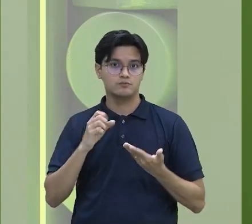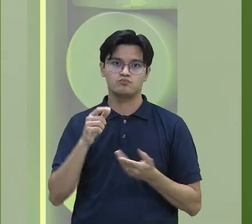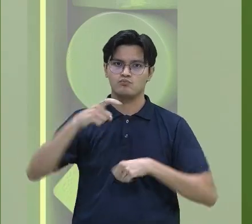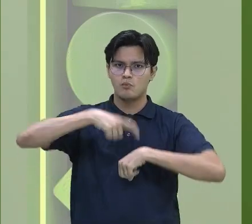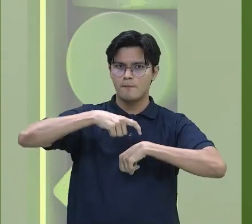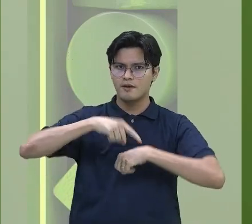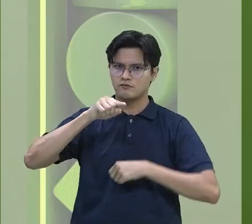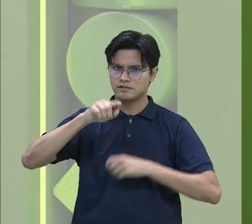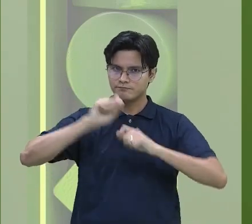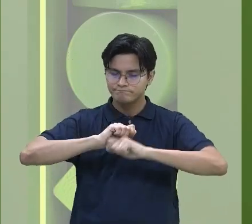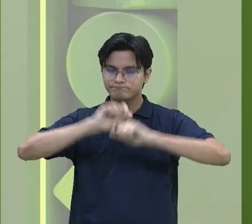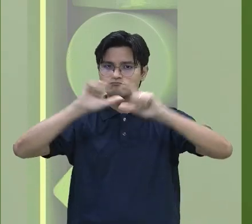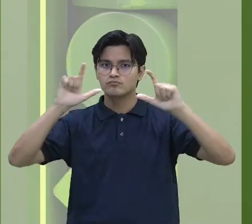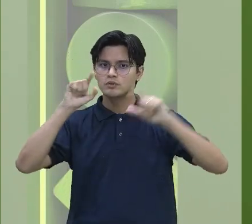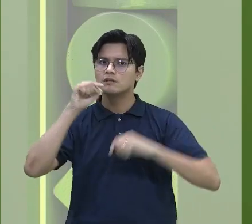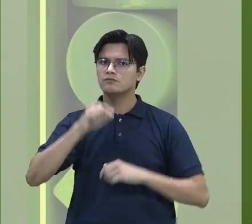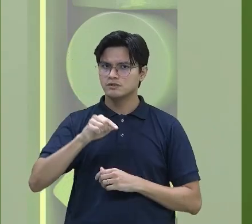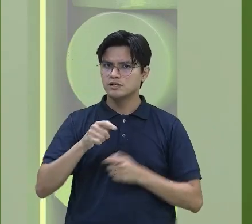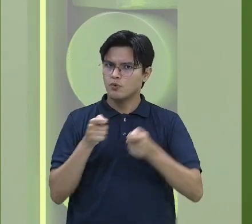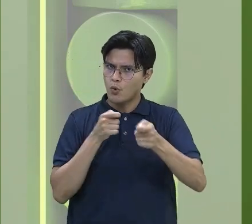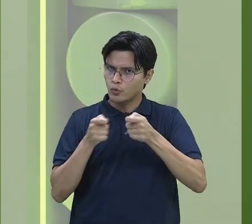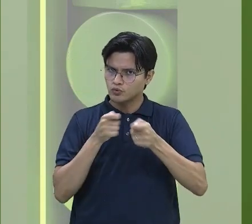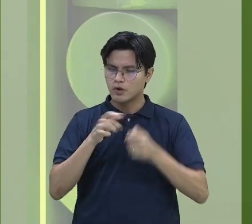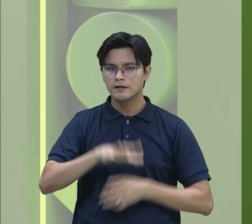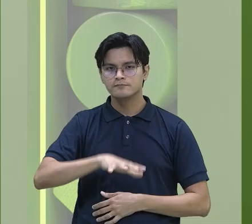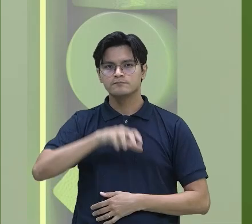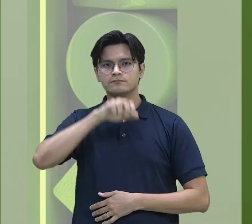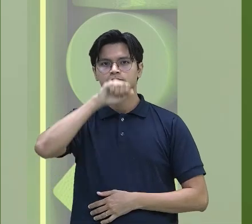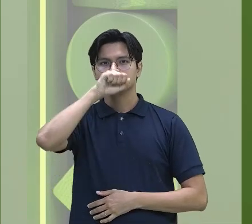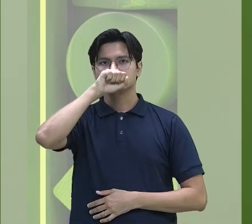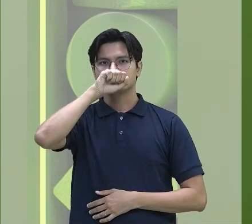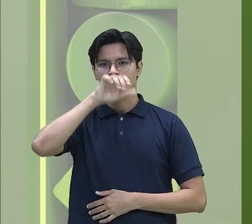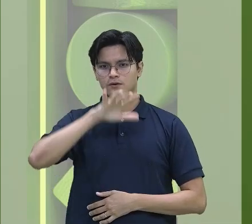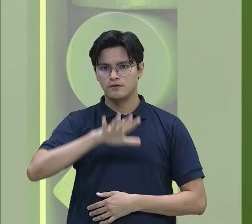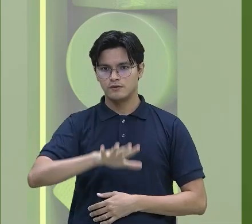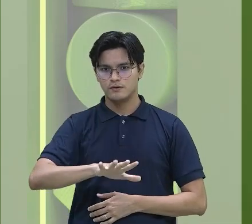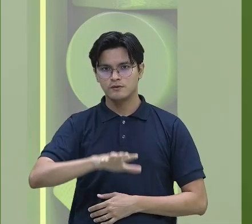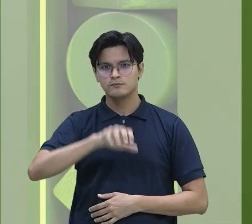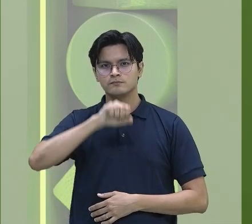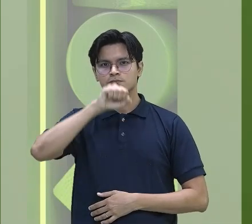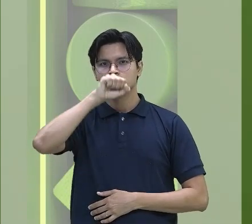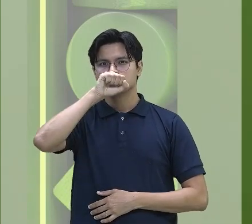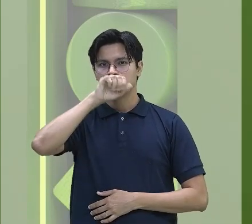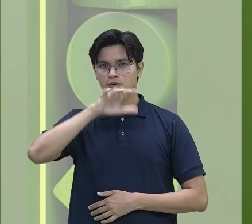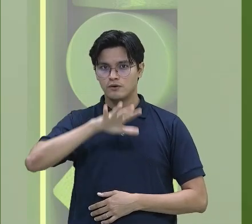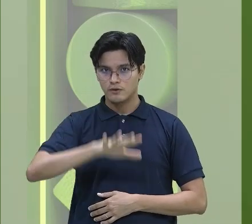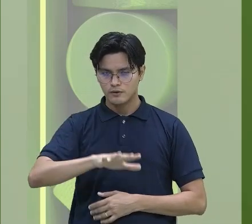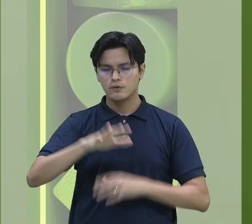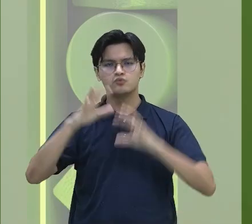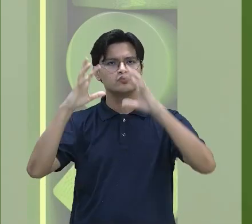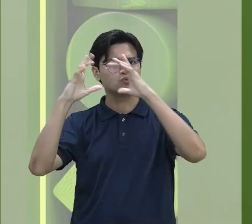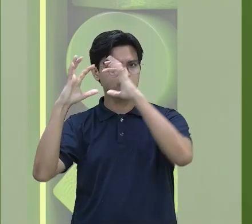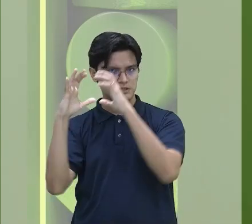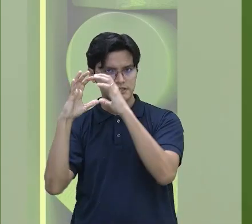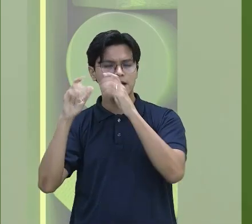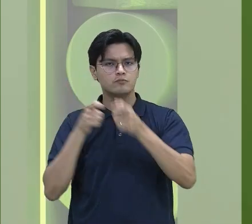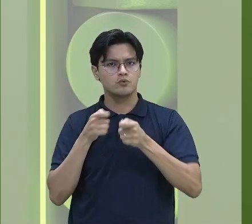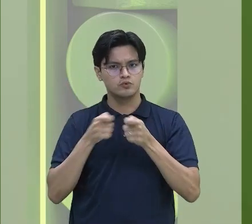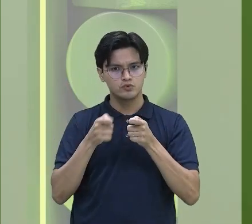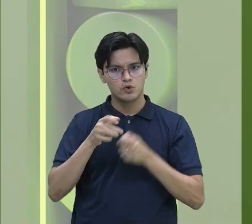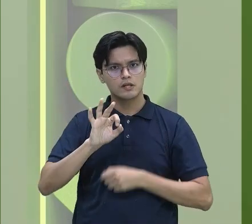você inspira e expira, você solta esse comando para o cérebro, você para a respiração, você